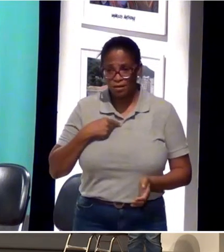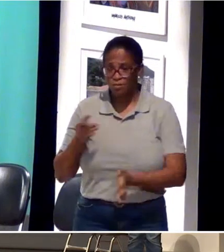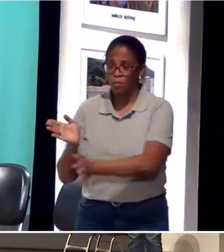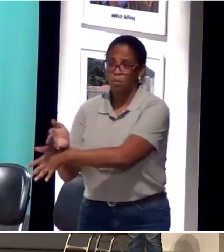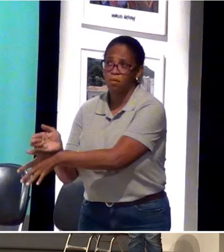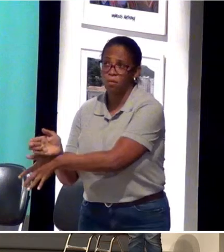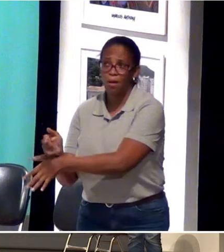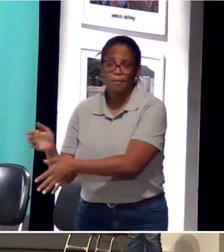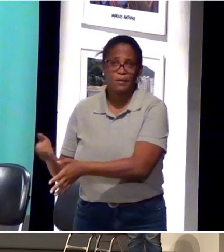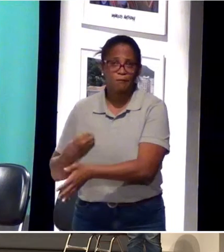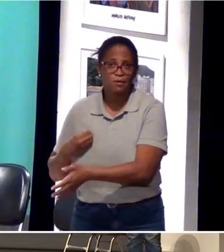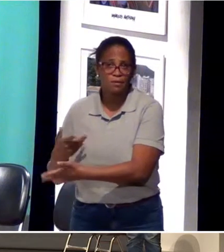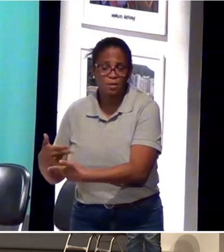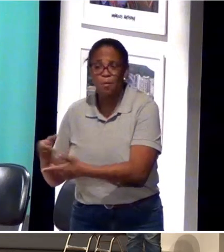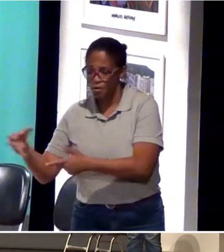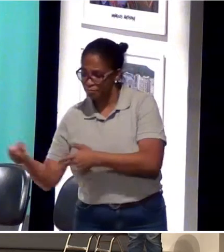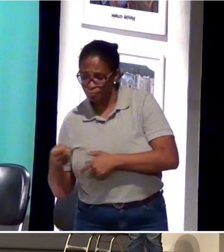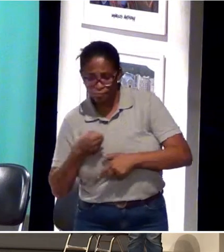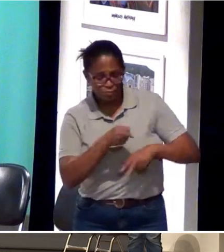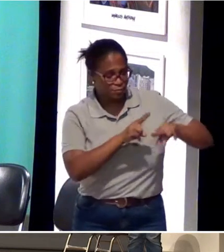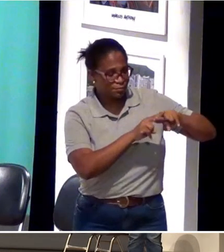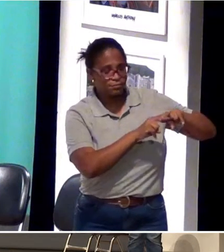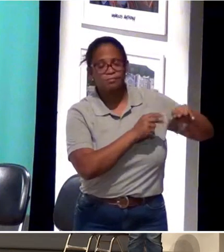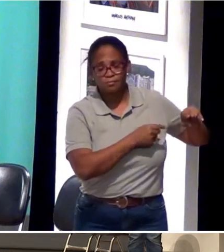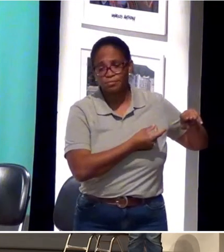ele... Pode passar, que depois a gente volta aí com qualquer coisa.